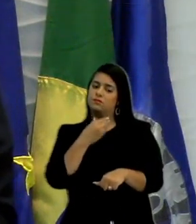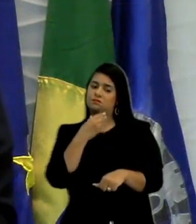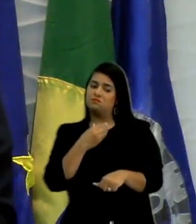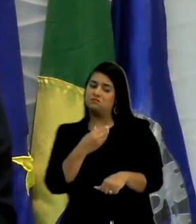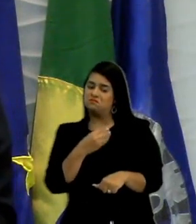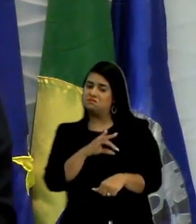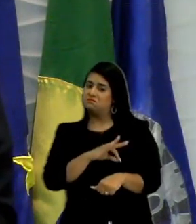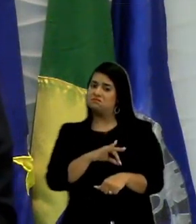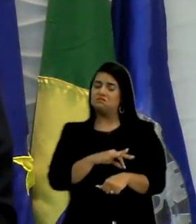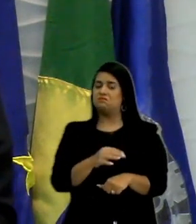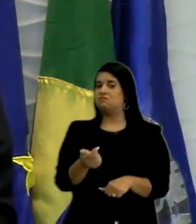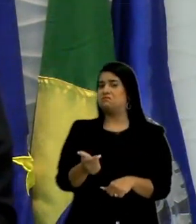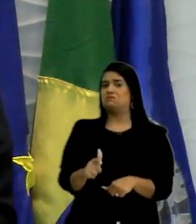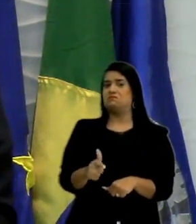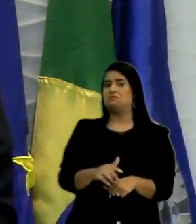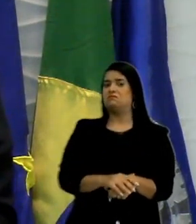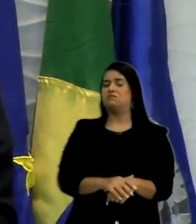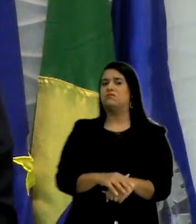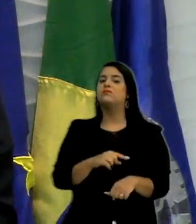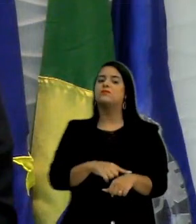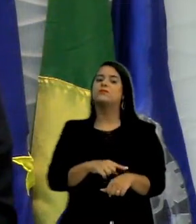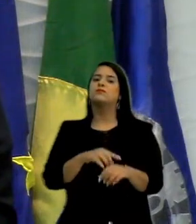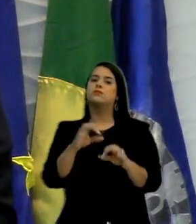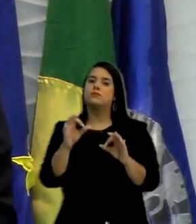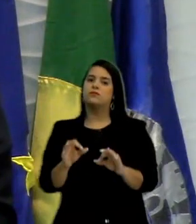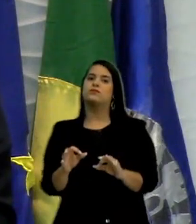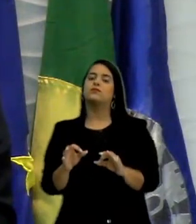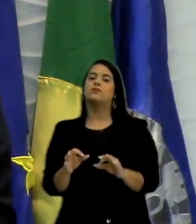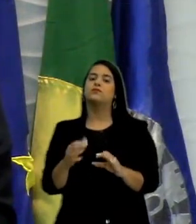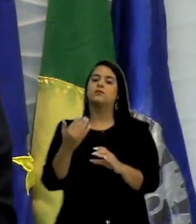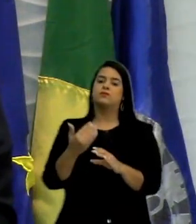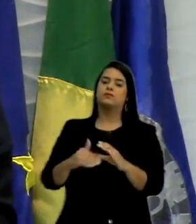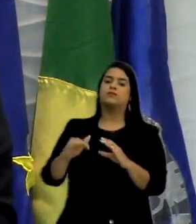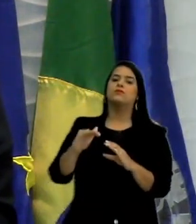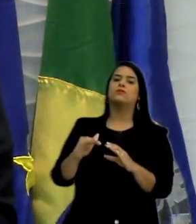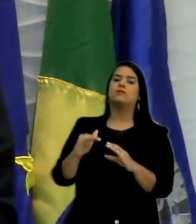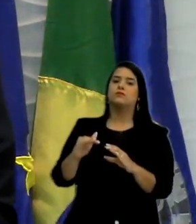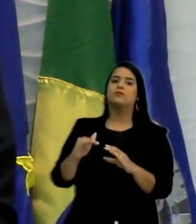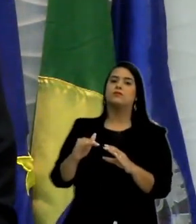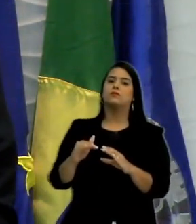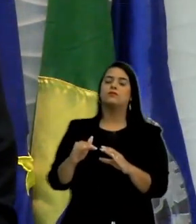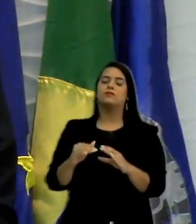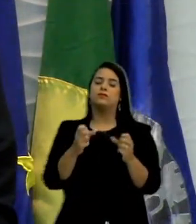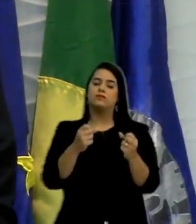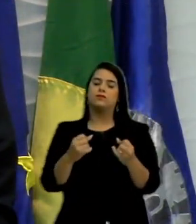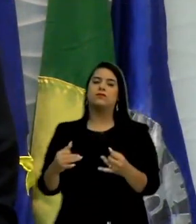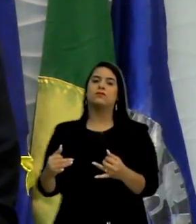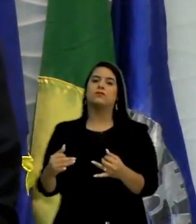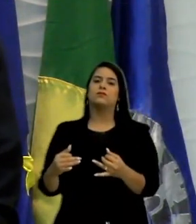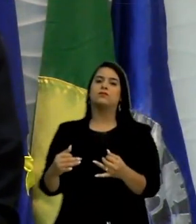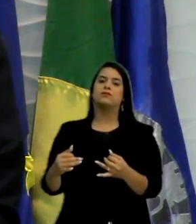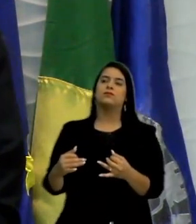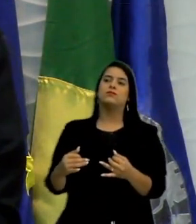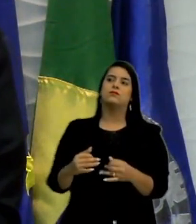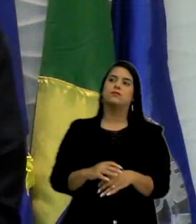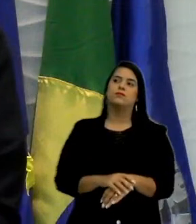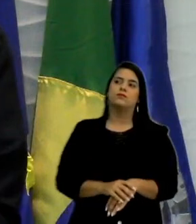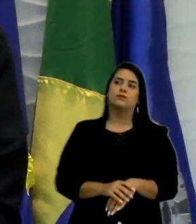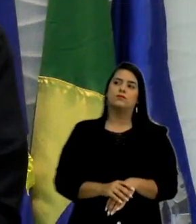que receber, ele manda um áudio para o pessoal agradecendo ao povo que o povo